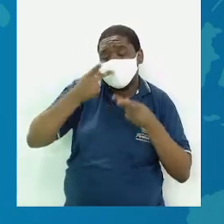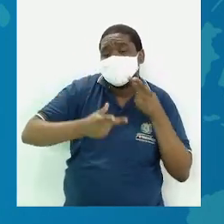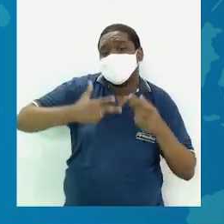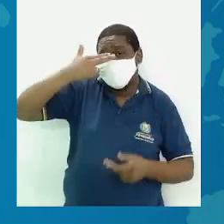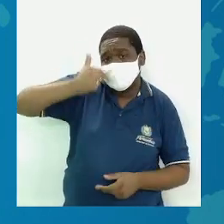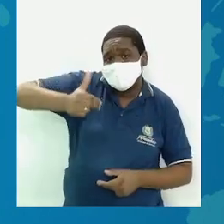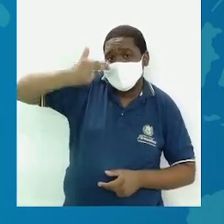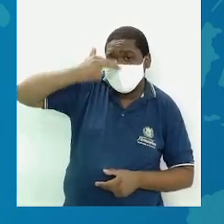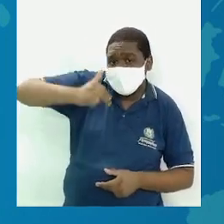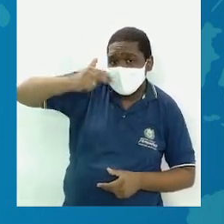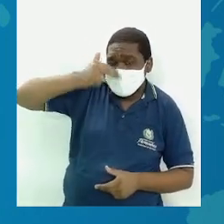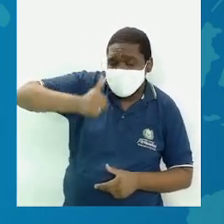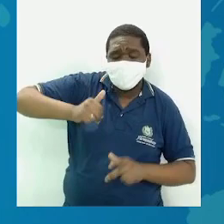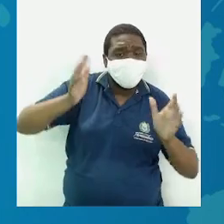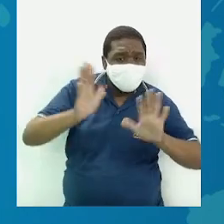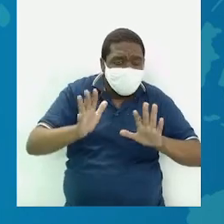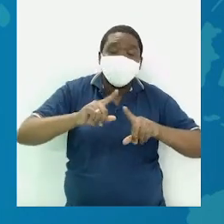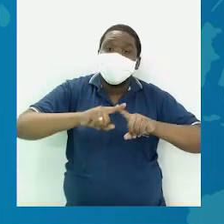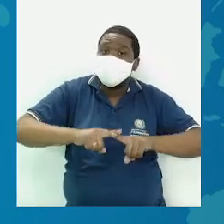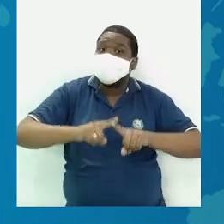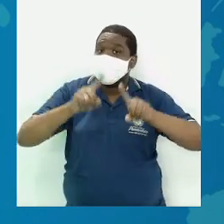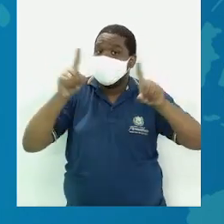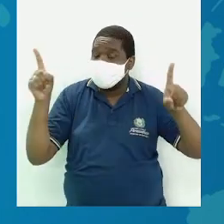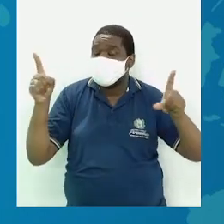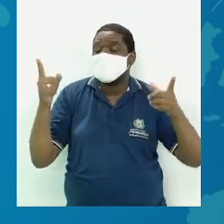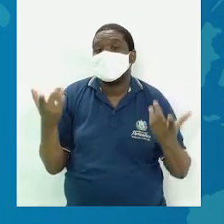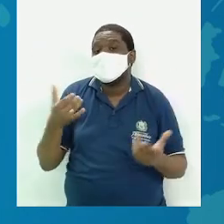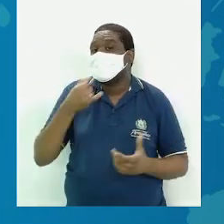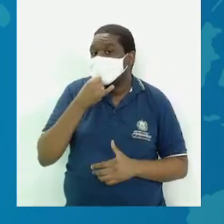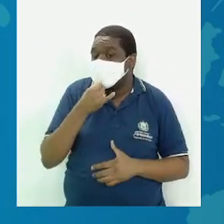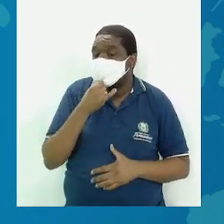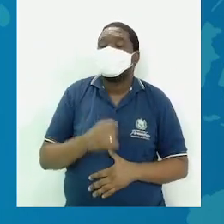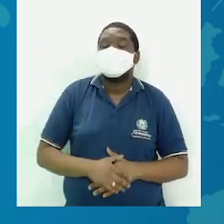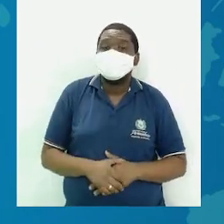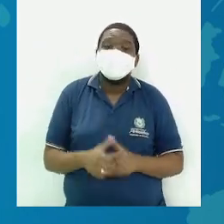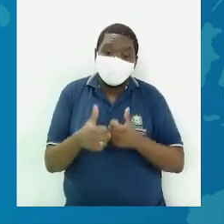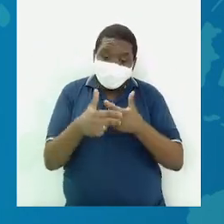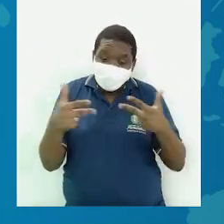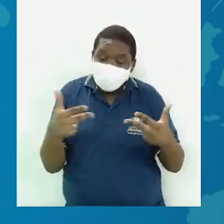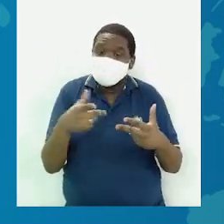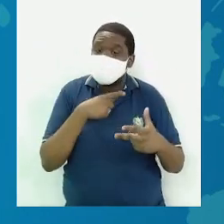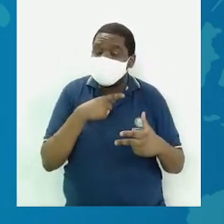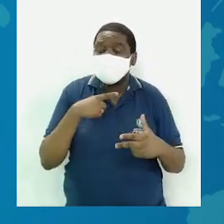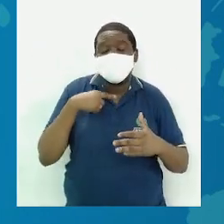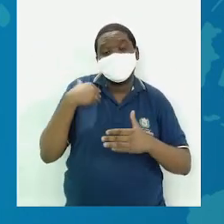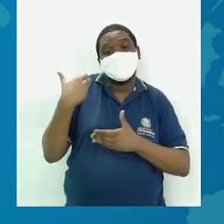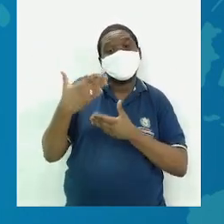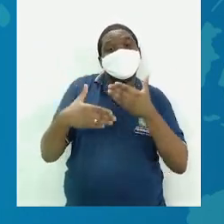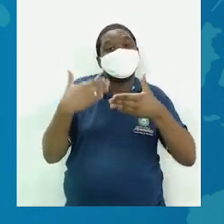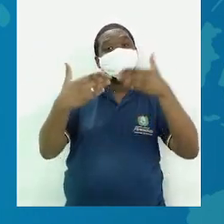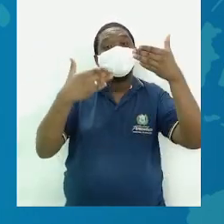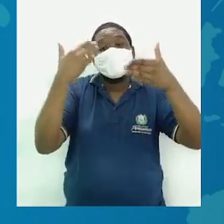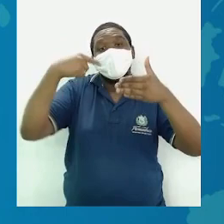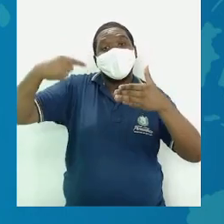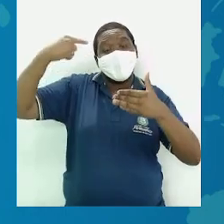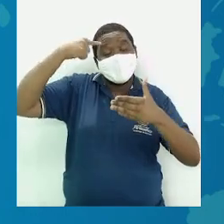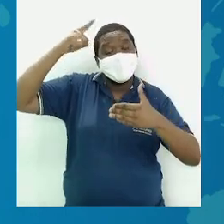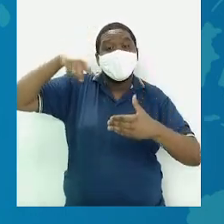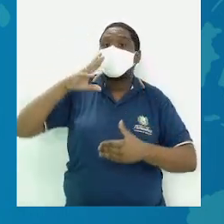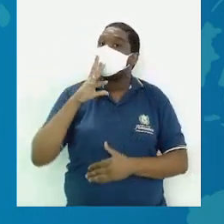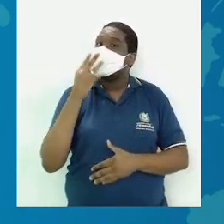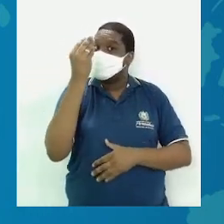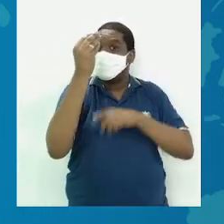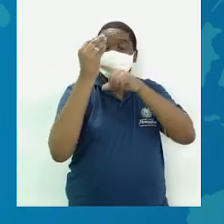uma redundância, mas tudo que chega a se desenvolver a um ponto máximo, ao auge do